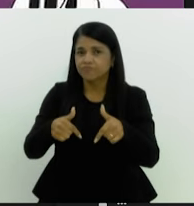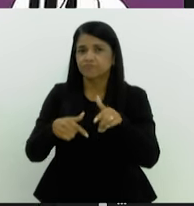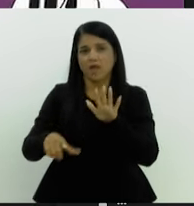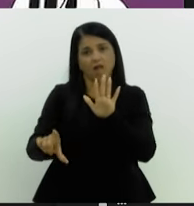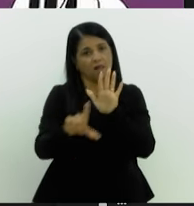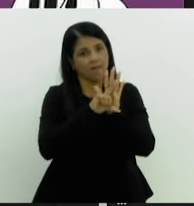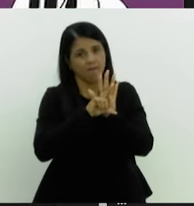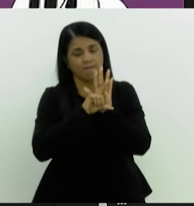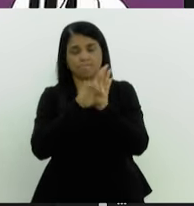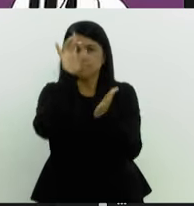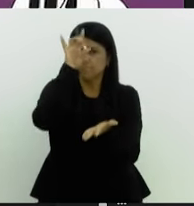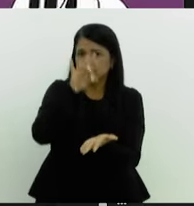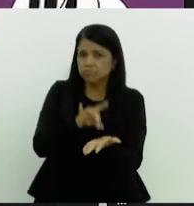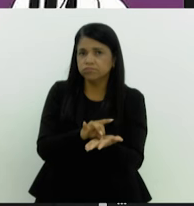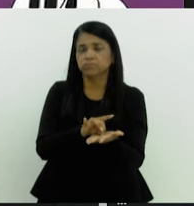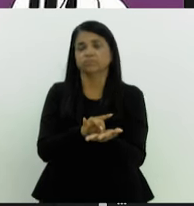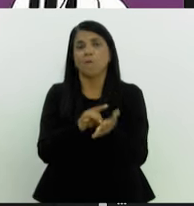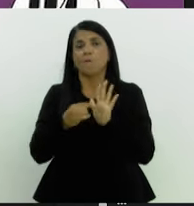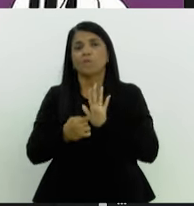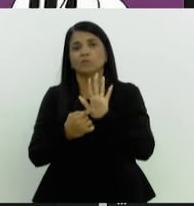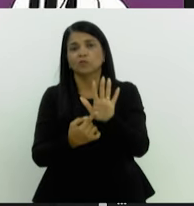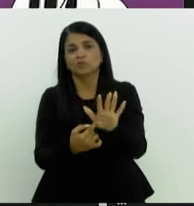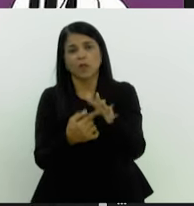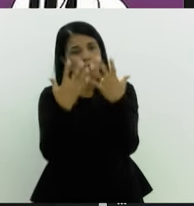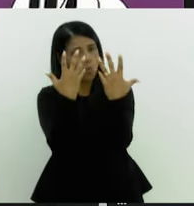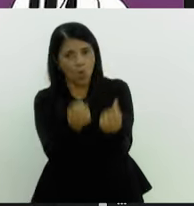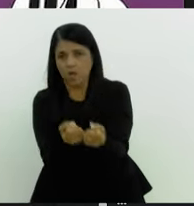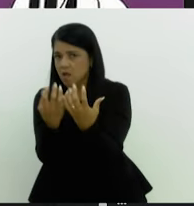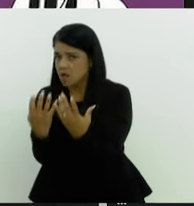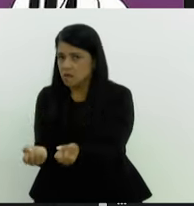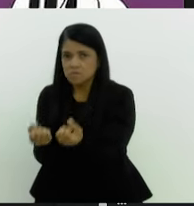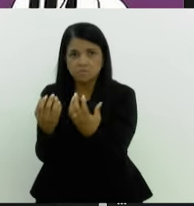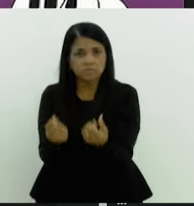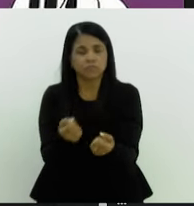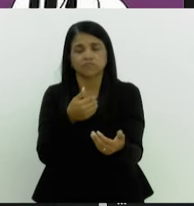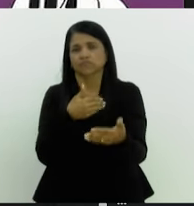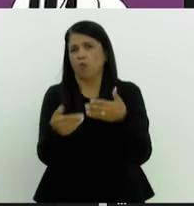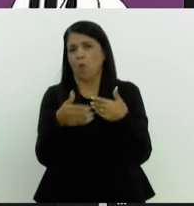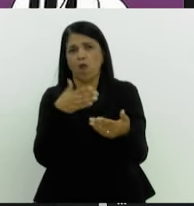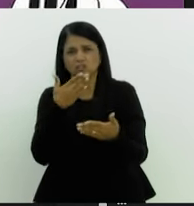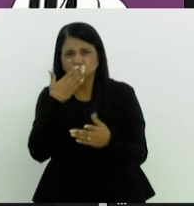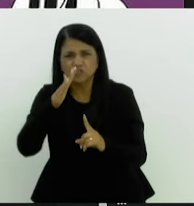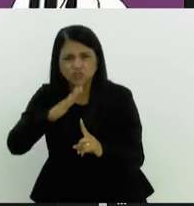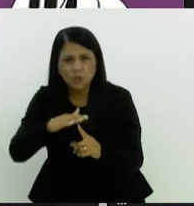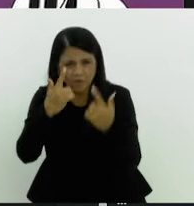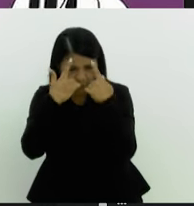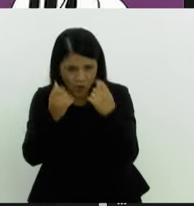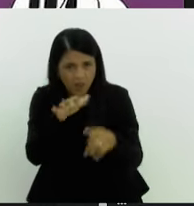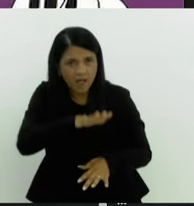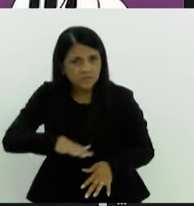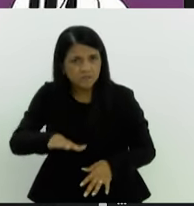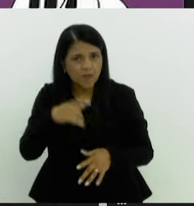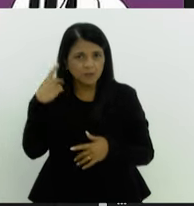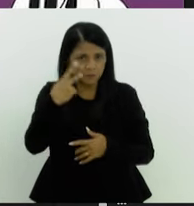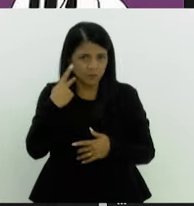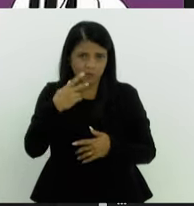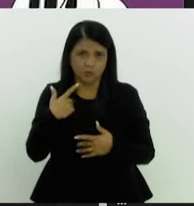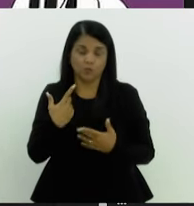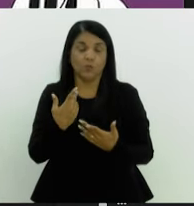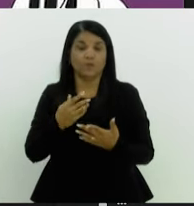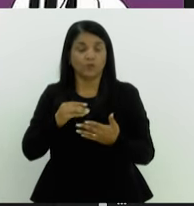legislação seja uma forma de mostrar que não aceitamos mais qualquer tipo de violência nesse espaço político o não